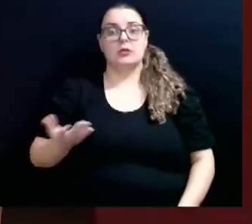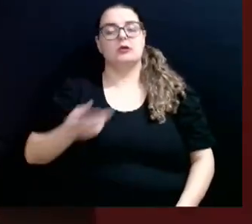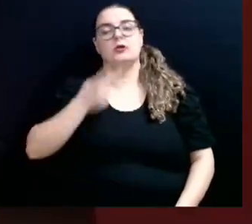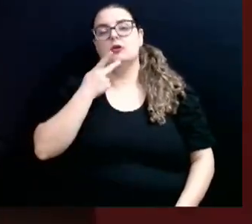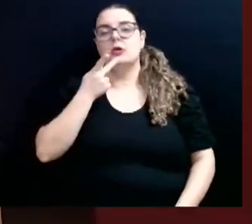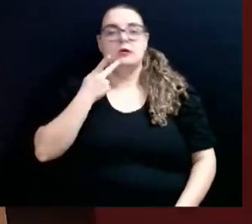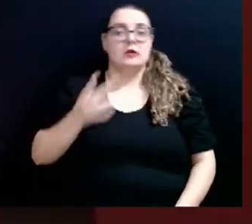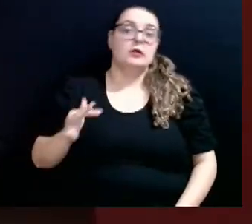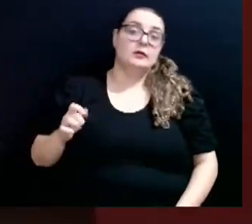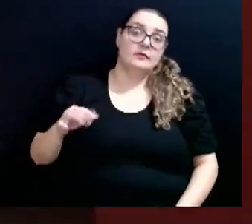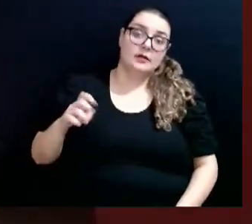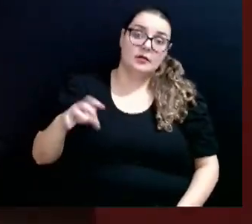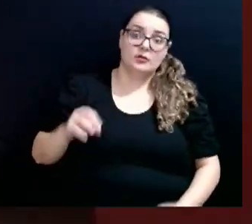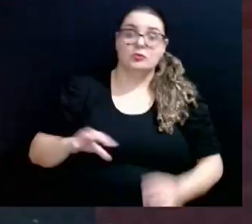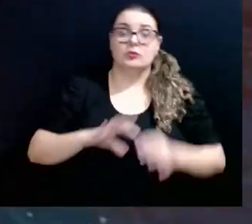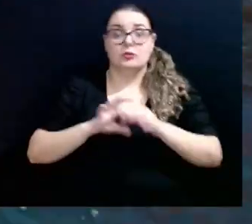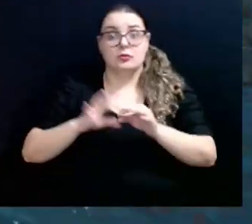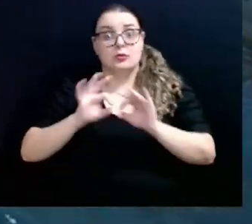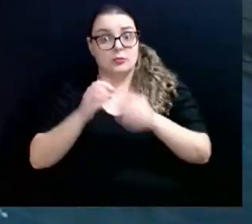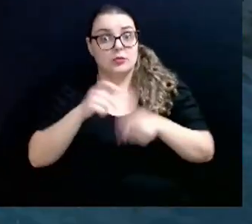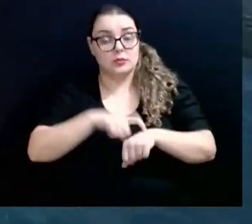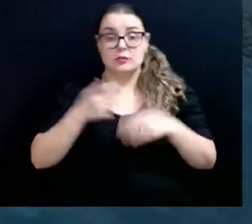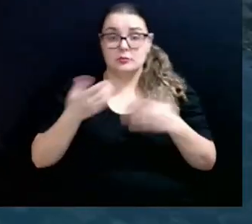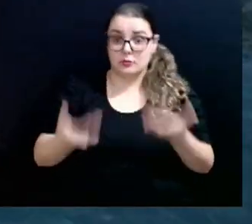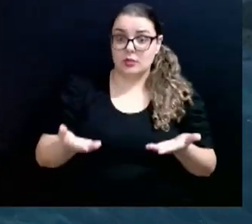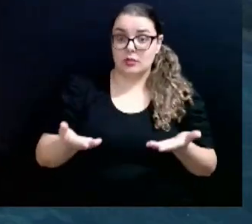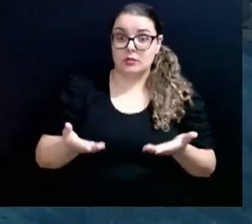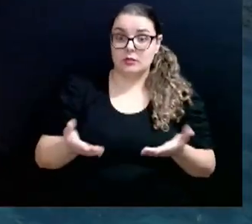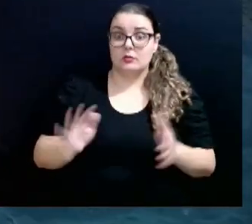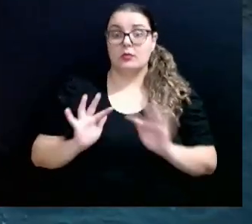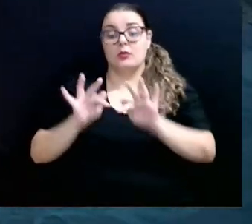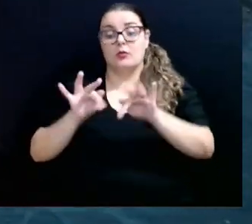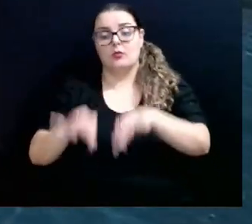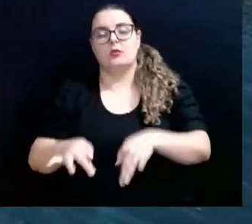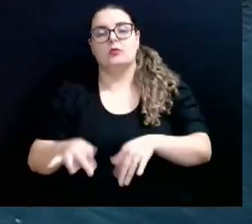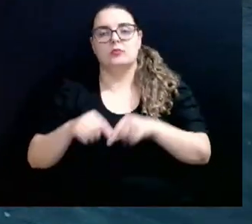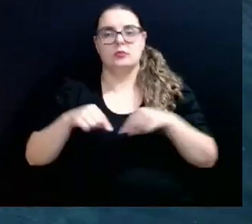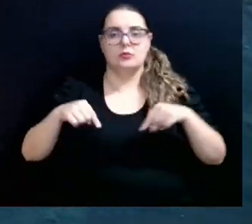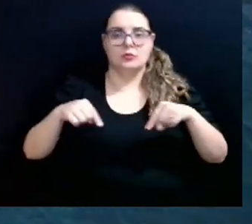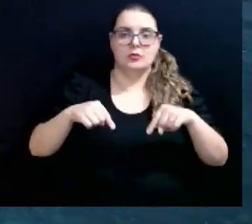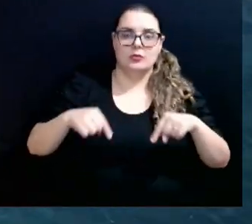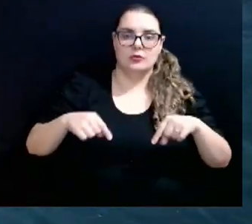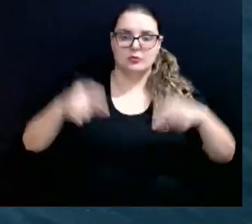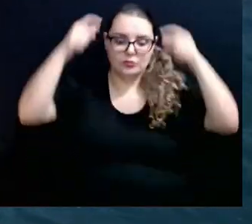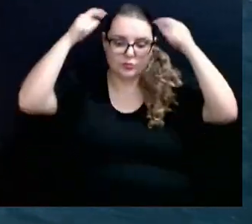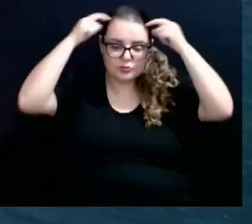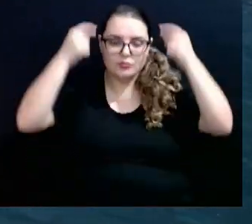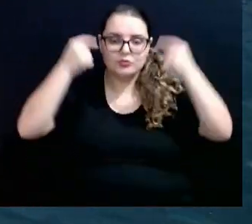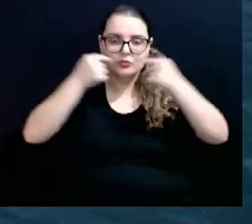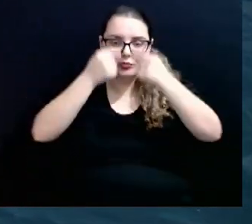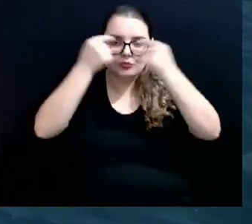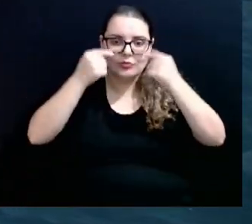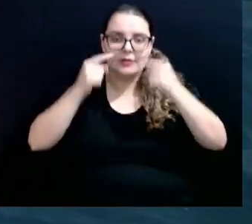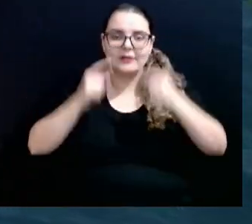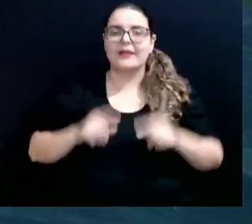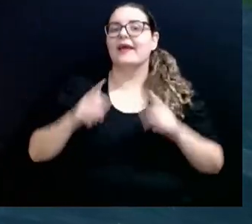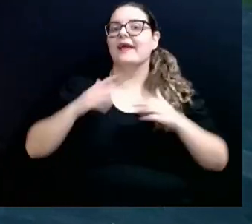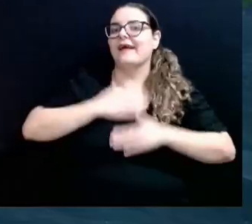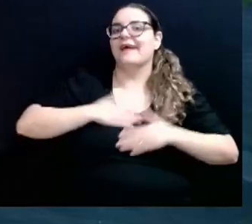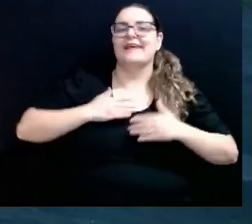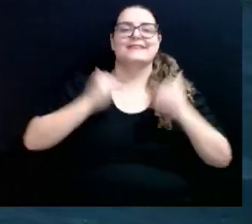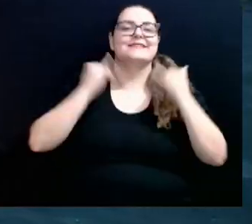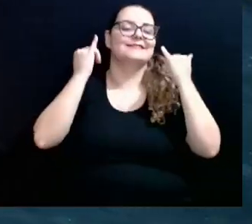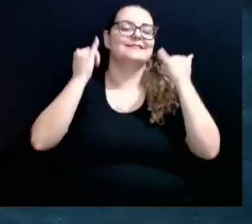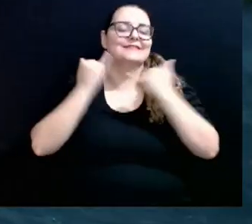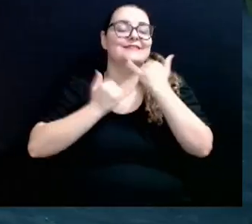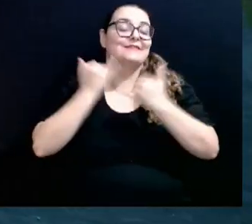da família nesse momento. E a gente encerra com a sala do Panda, que é uma sala extremamente divertida para as crianças, né? Os adultos